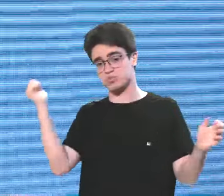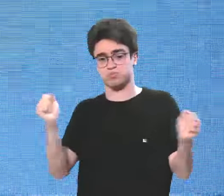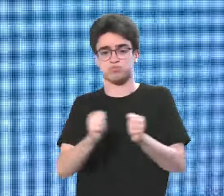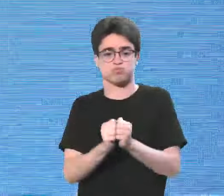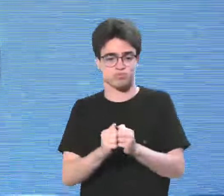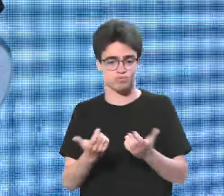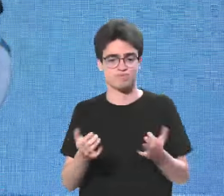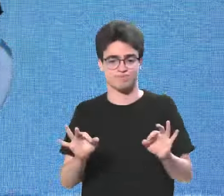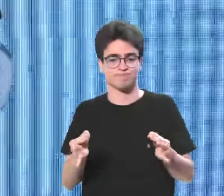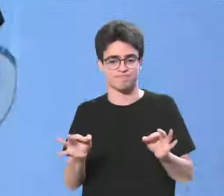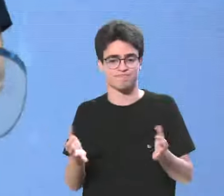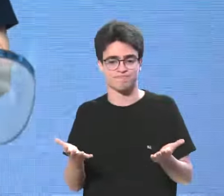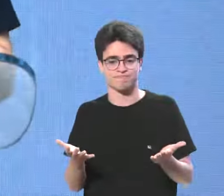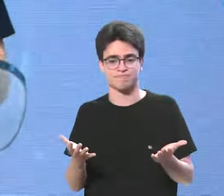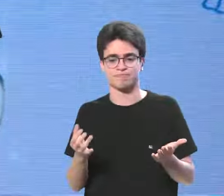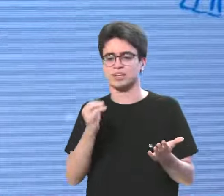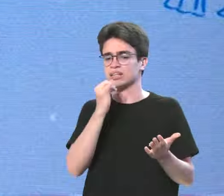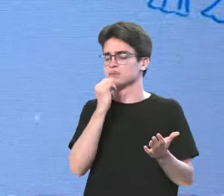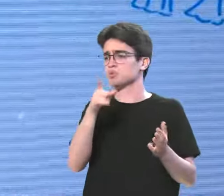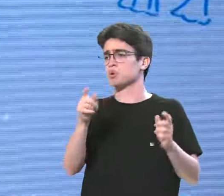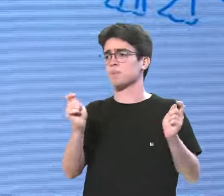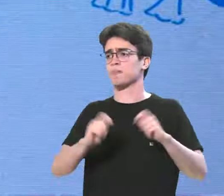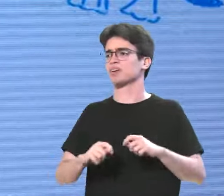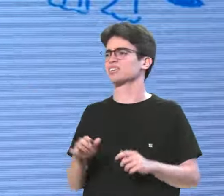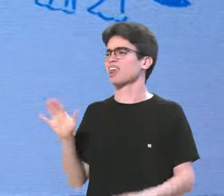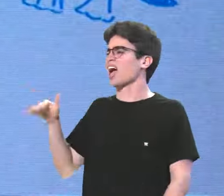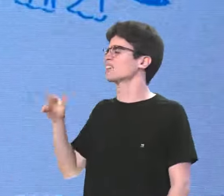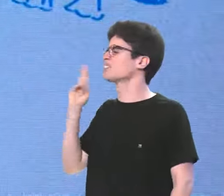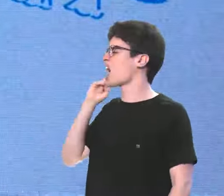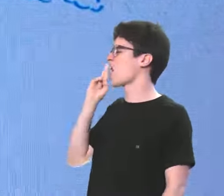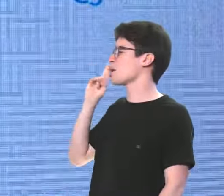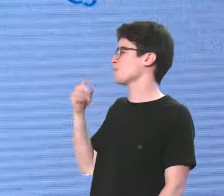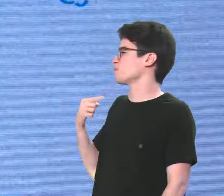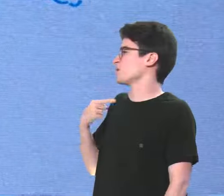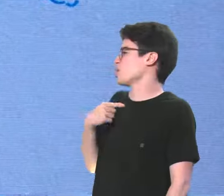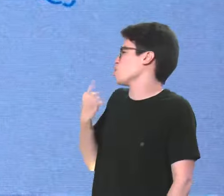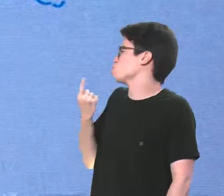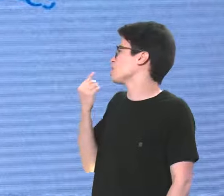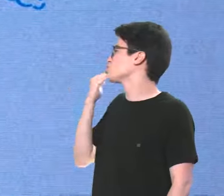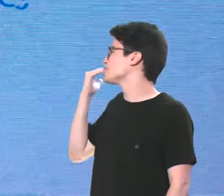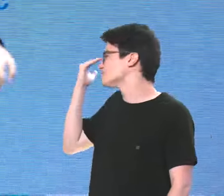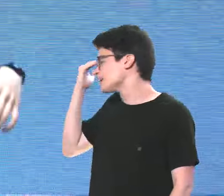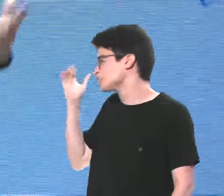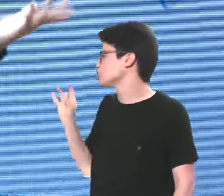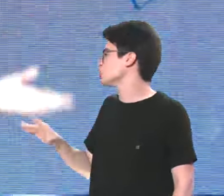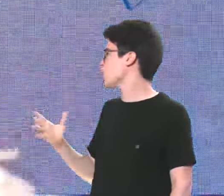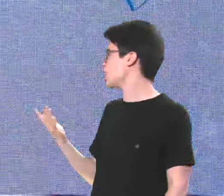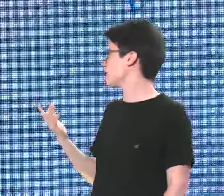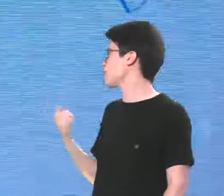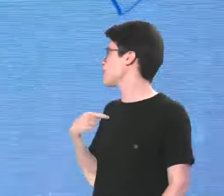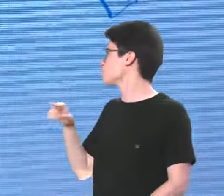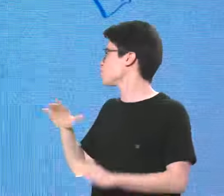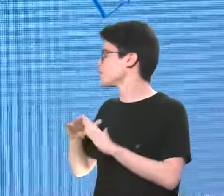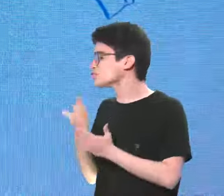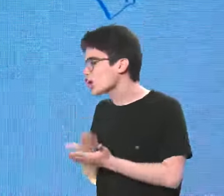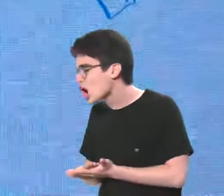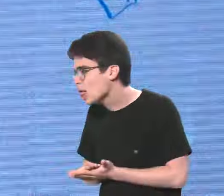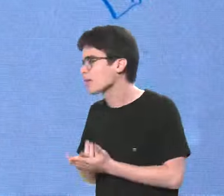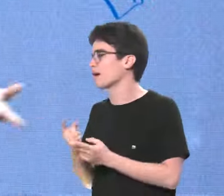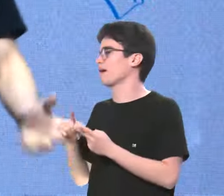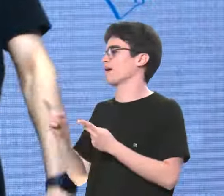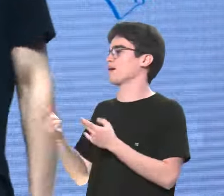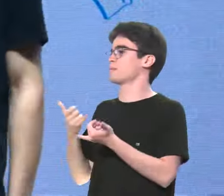pessoas Você pode falar até ah Salomão eu sou só adolescente eu só vou pra escola